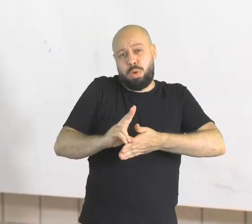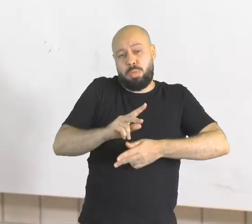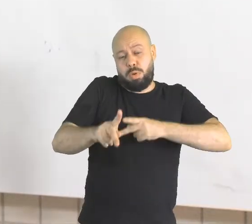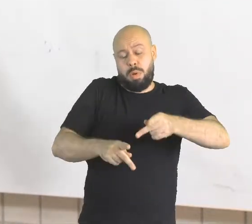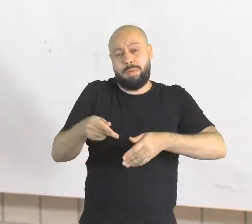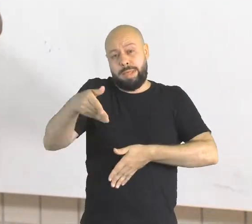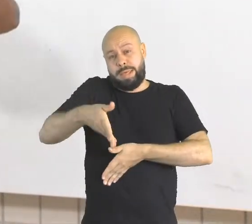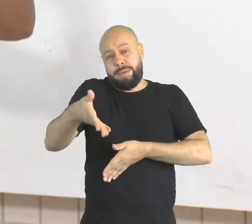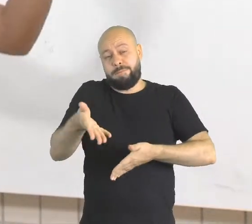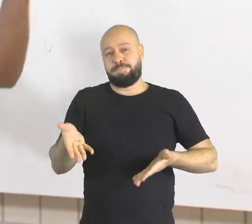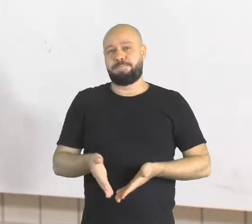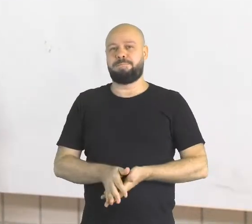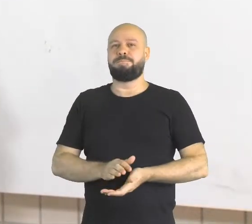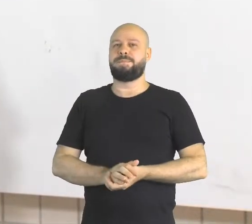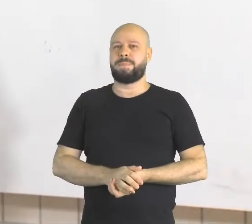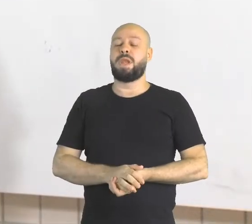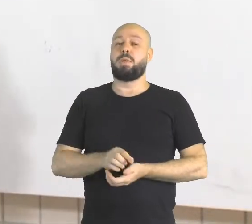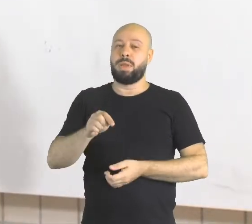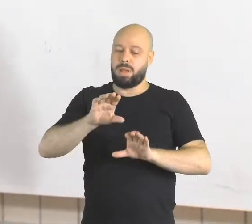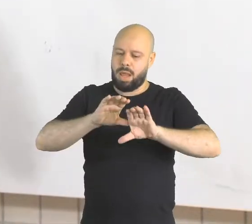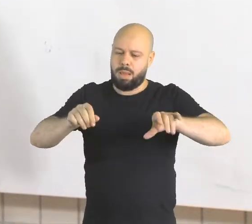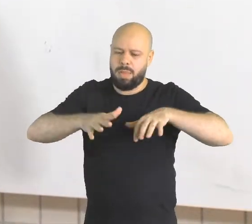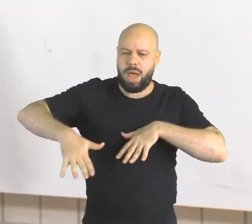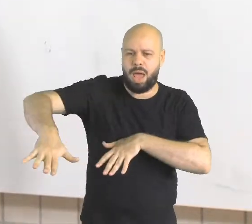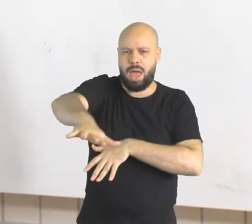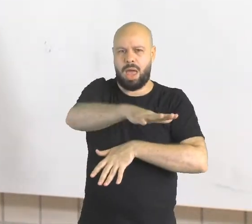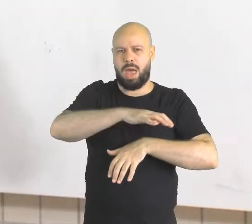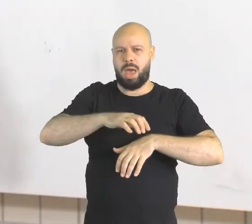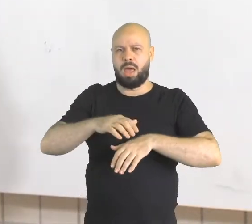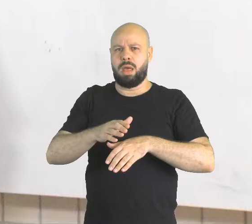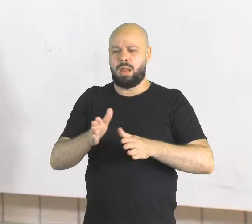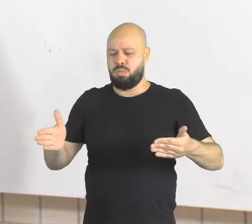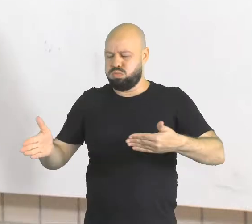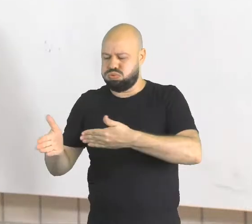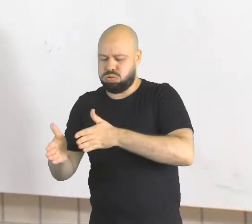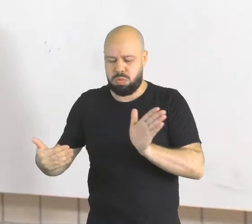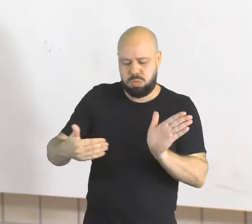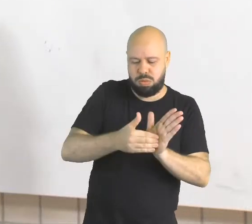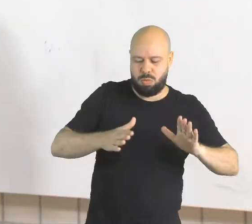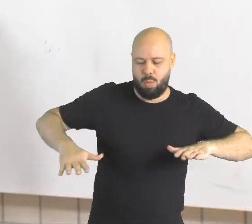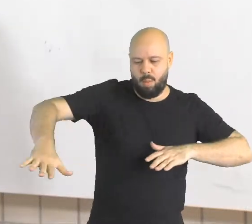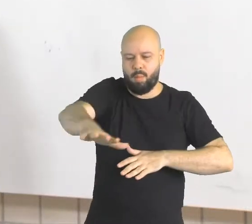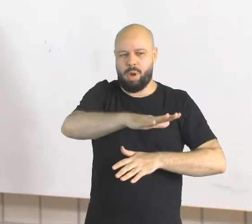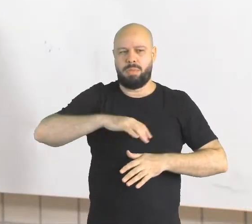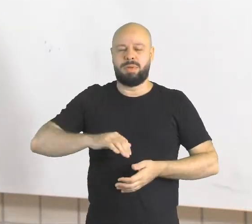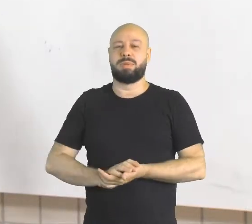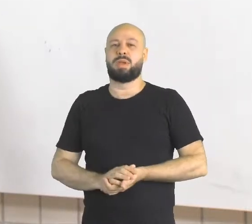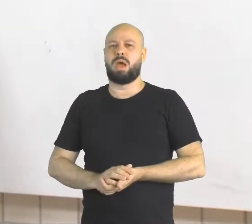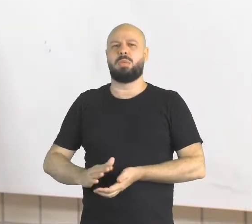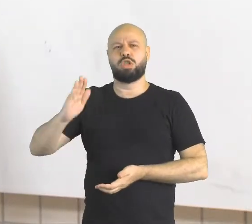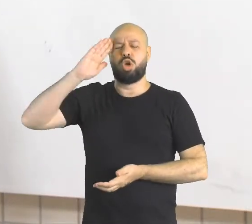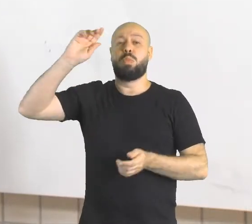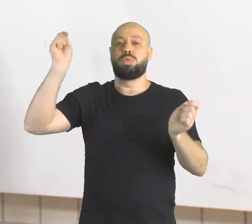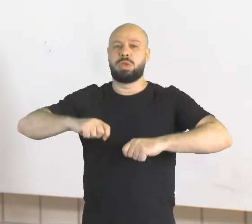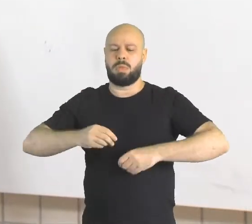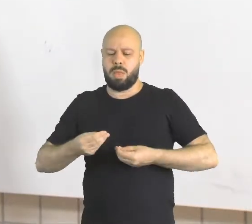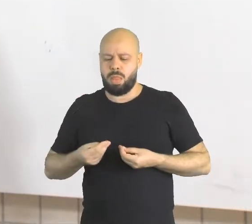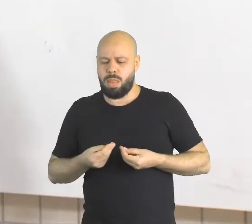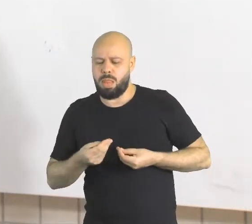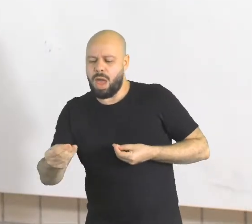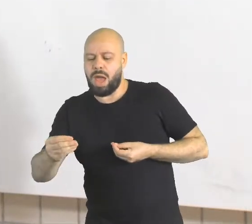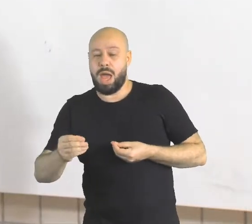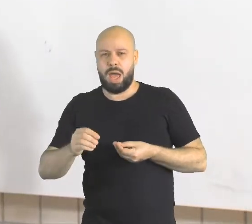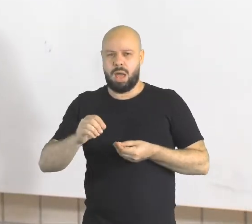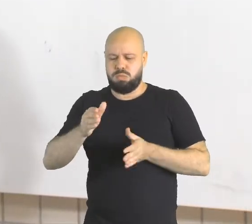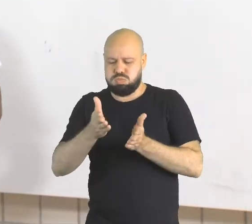de escravizar o indígena dentro da sua capitania. O capitão donatário também, ele tinha, né, o direito de doar